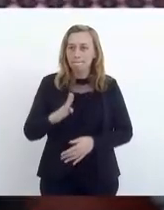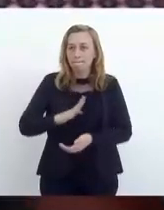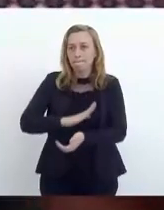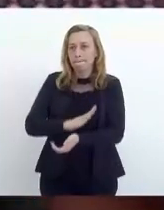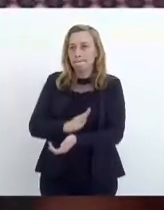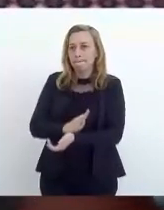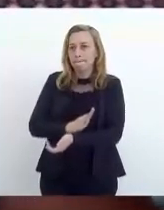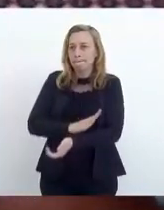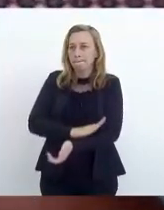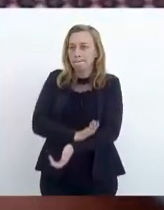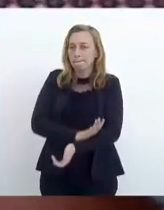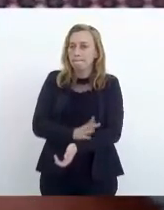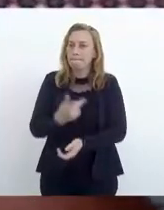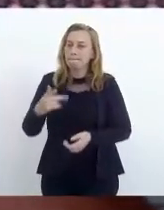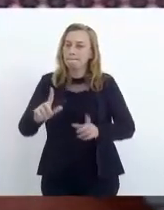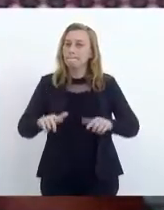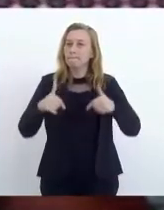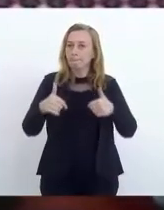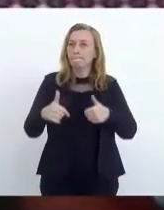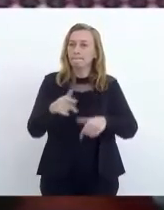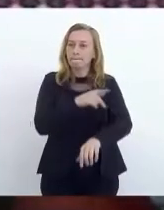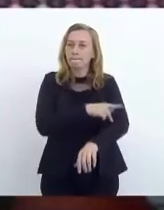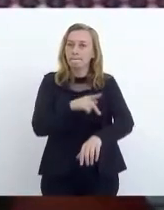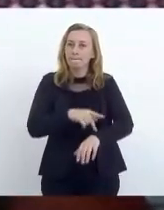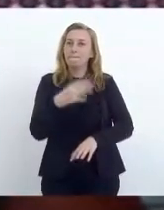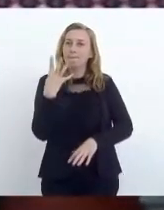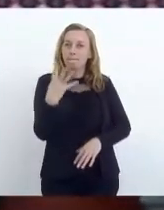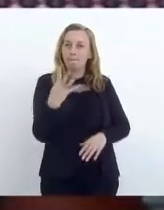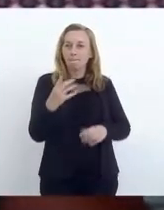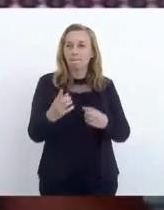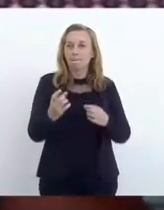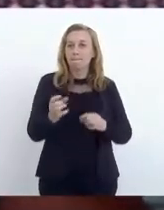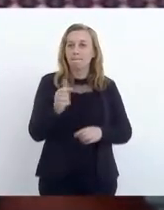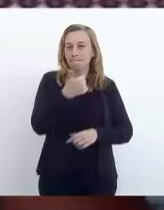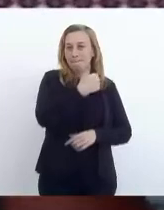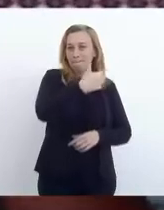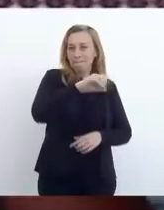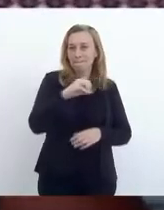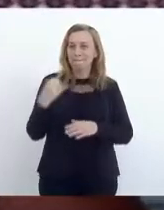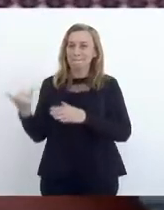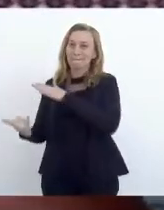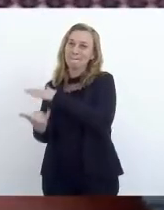ações pedagógicas, além de que 4 em 10 instituições